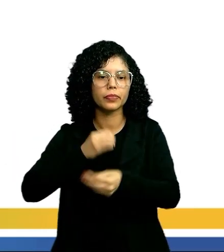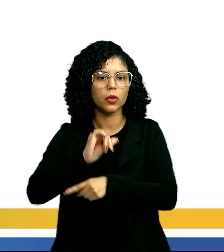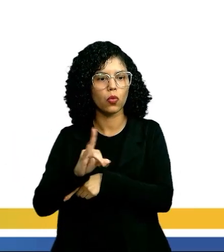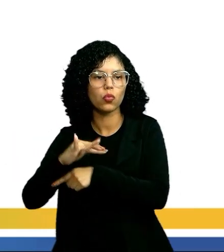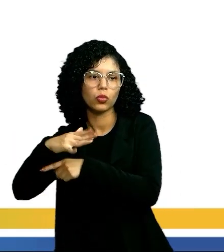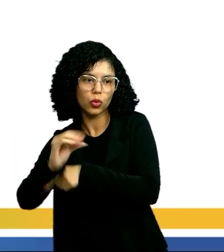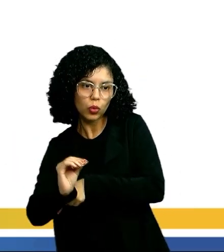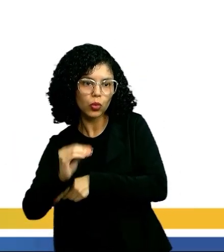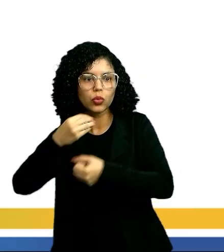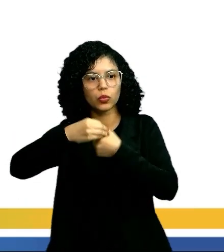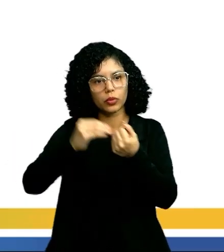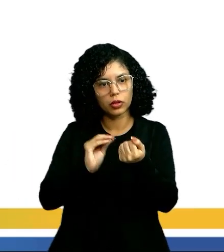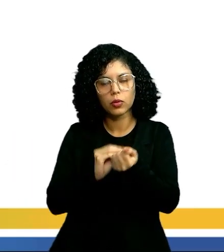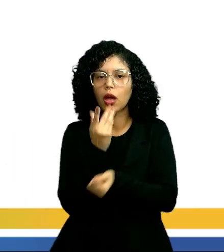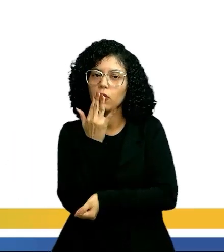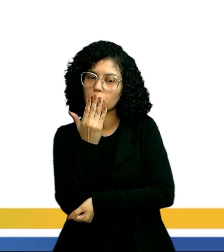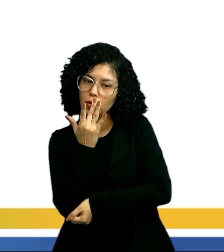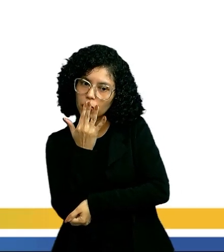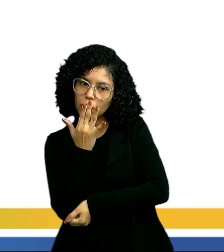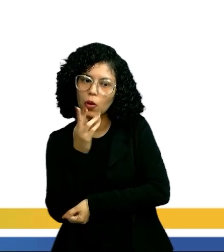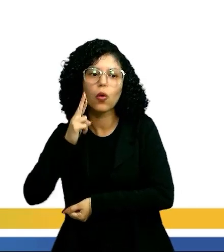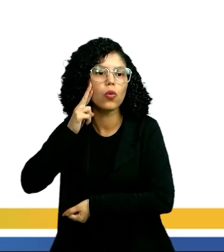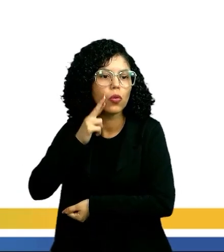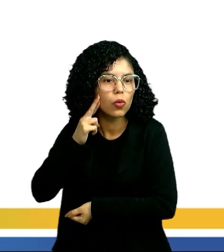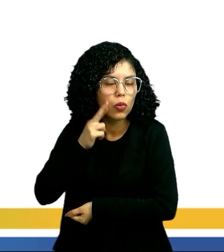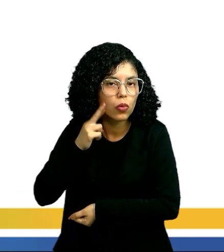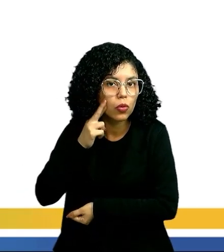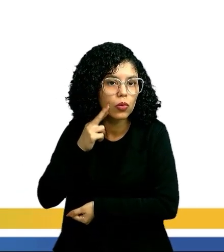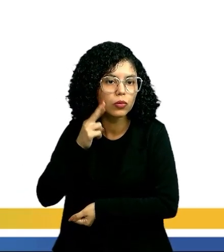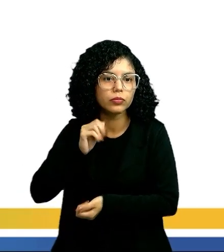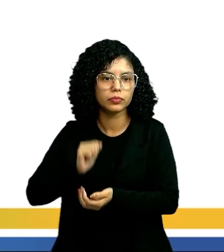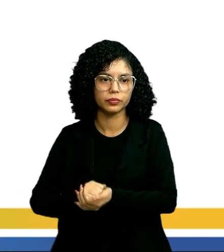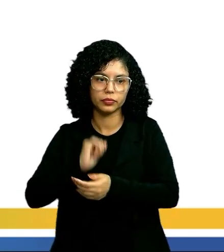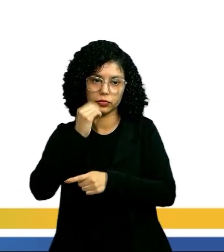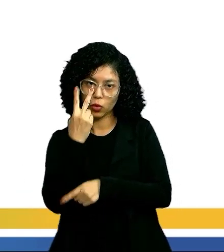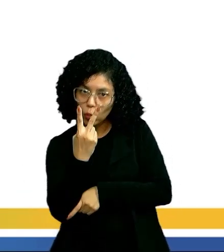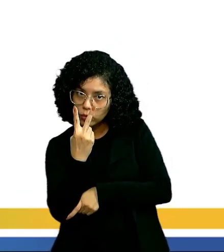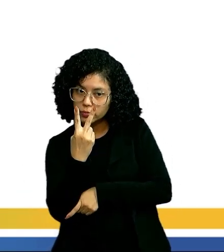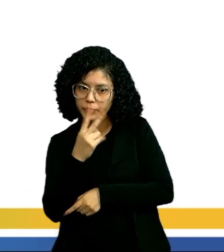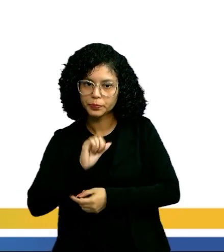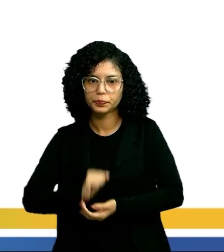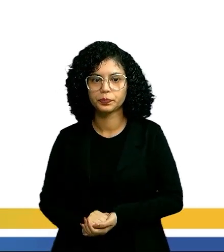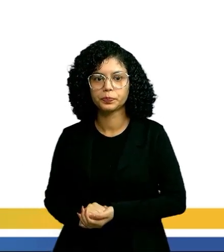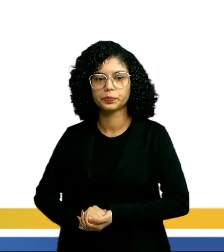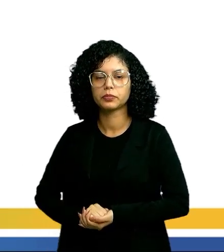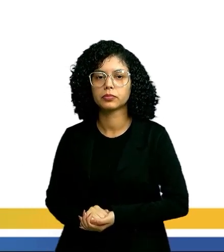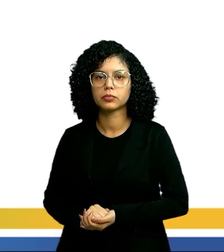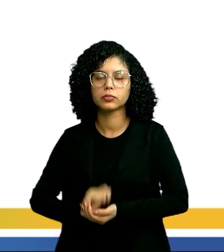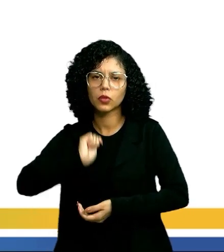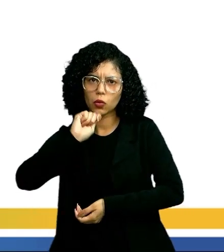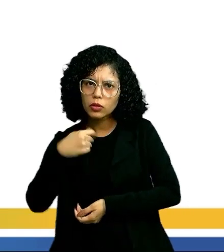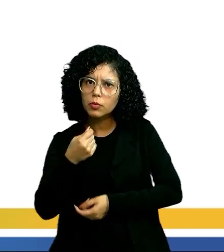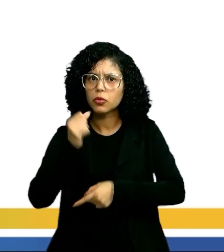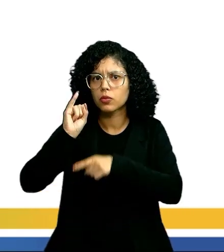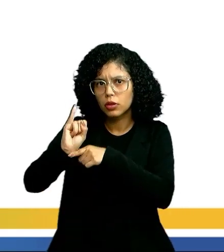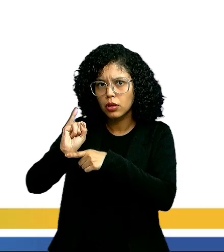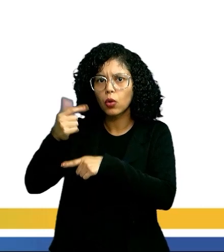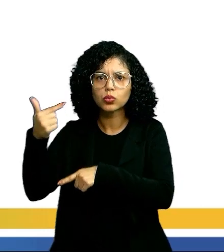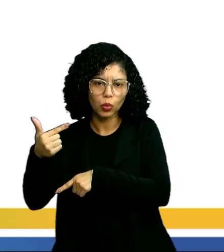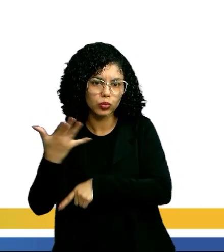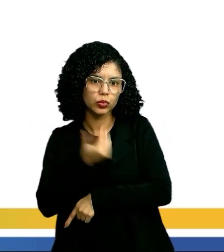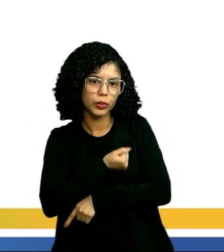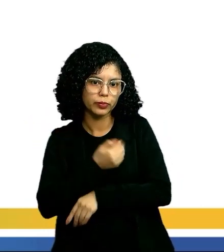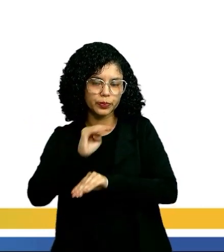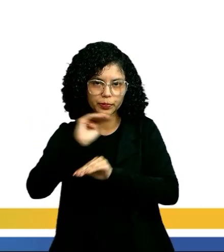seguinte maneira. O iodo molecular, o que é o iodo molecular? I2. O símbolo I e o número